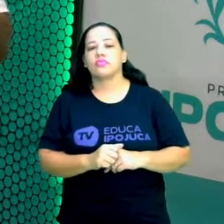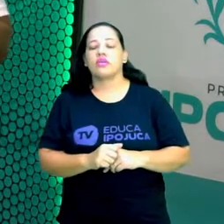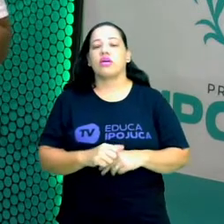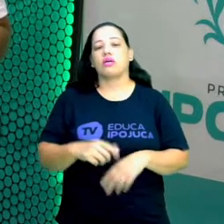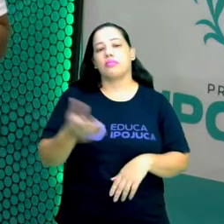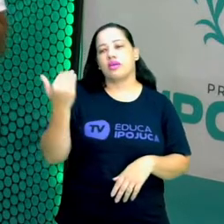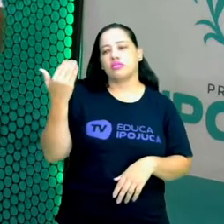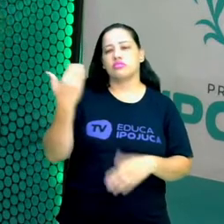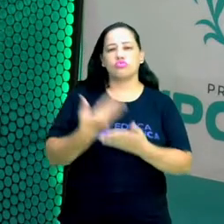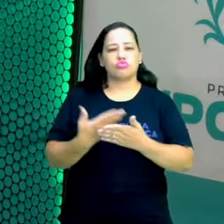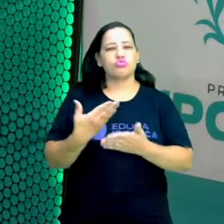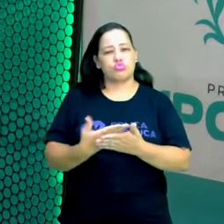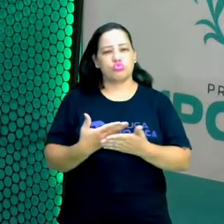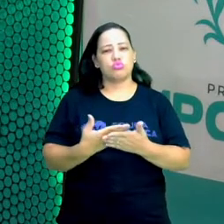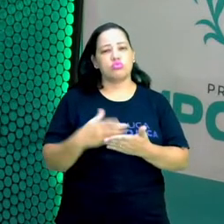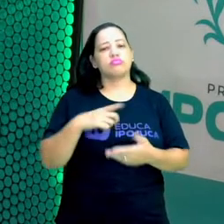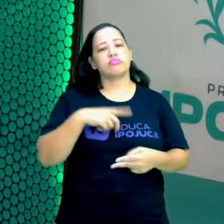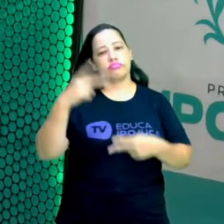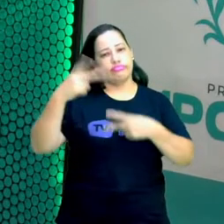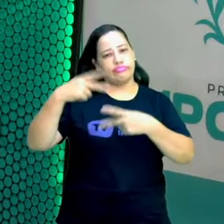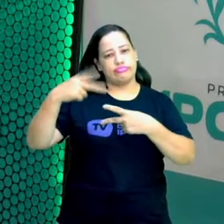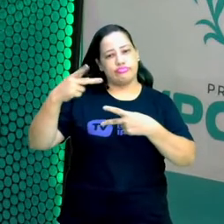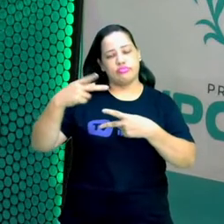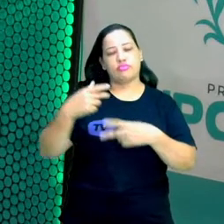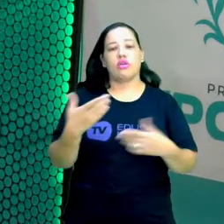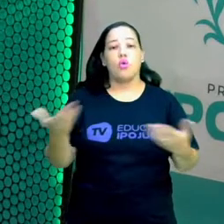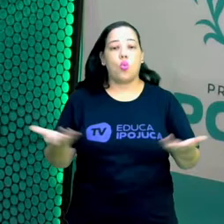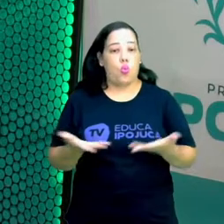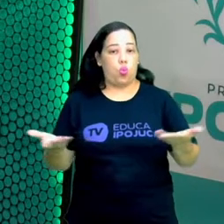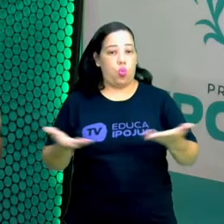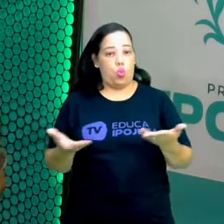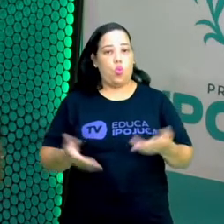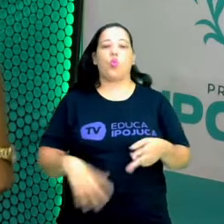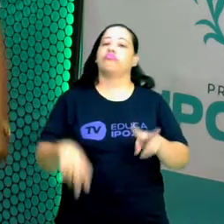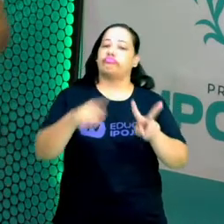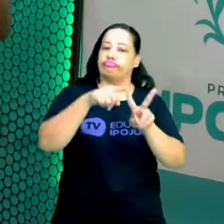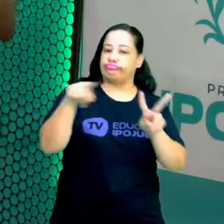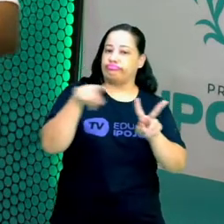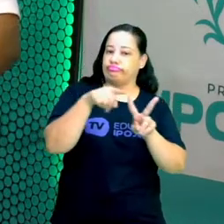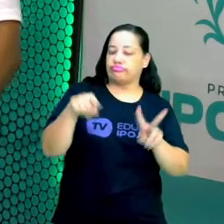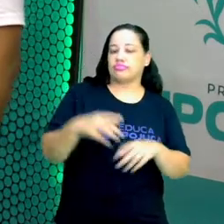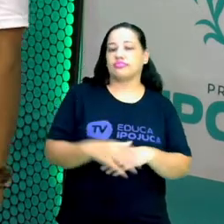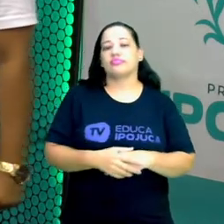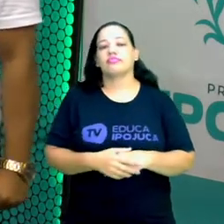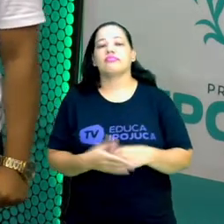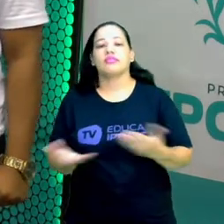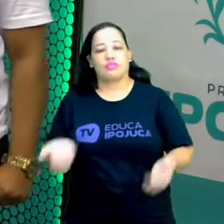aula anterior de potenciação. Hoje é radiciação. Então, vamos lá.